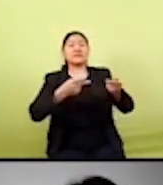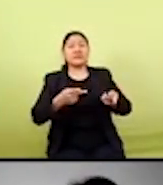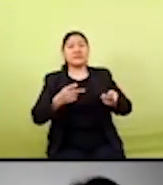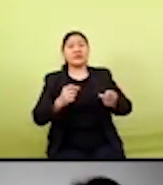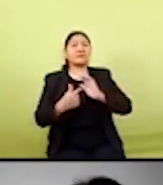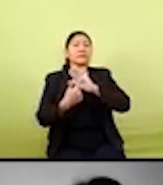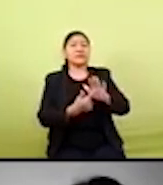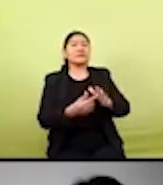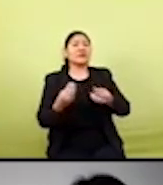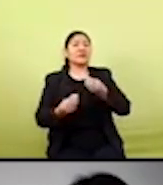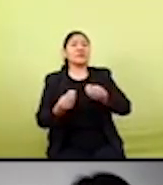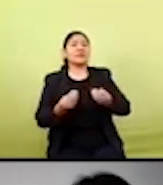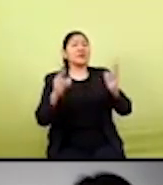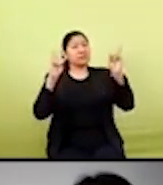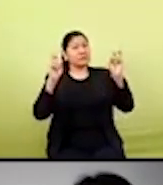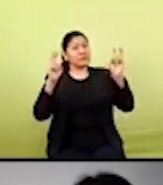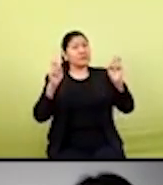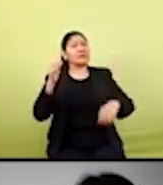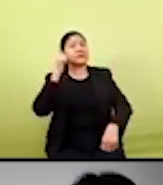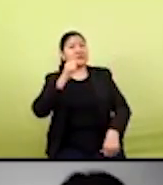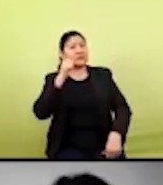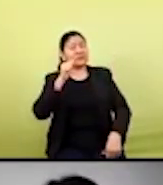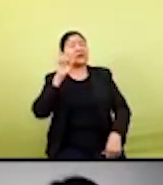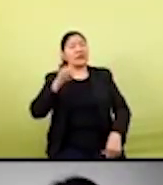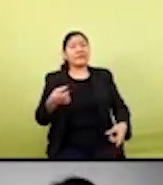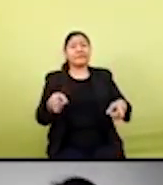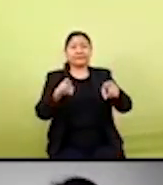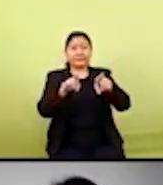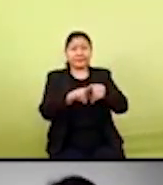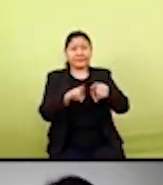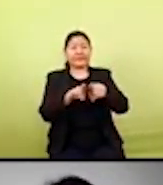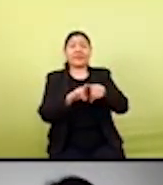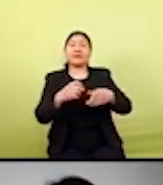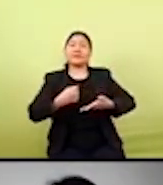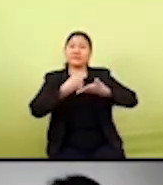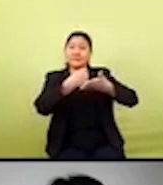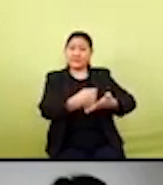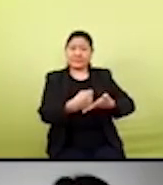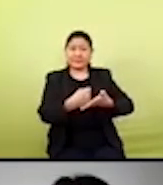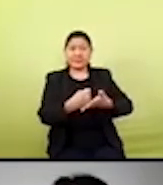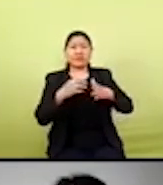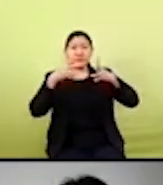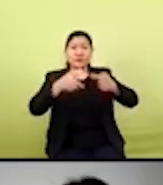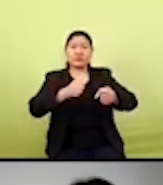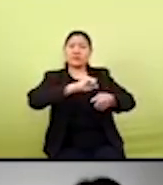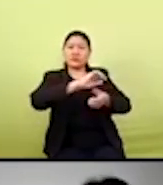né? A SEMU é uma grande parceira em todas as nossas ações aí, dentro da